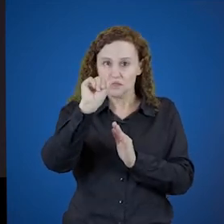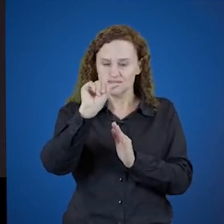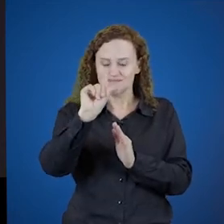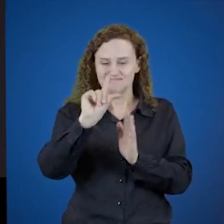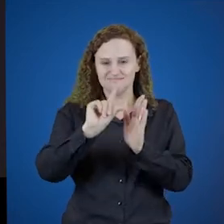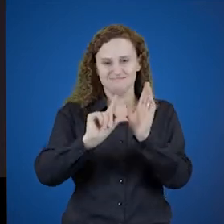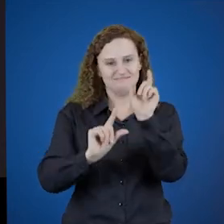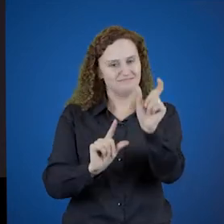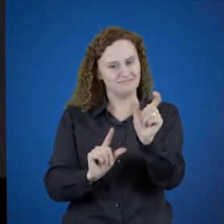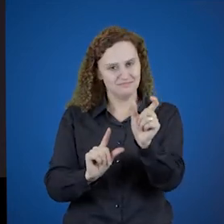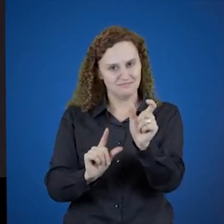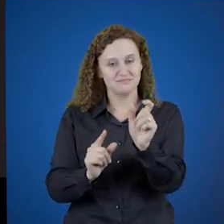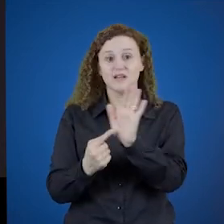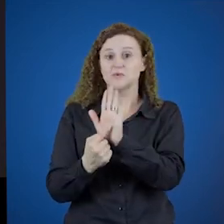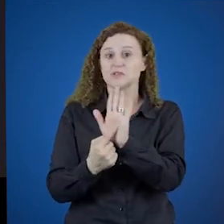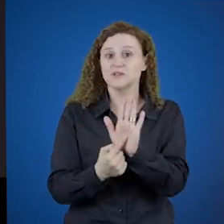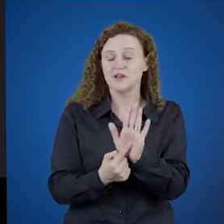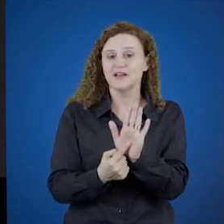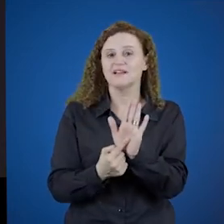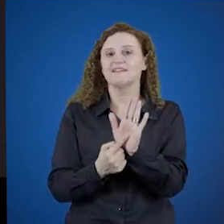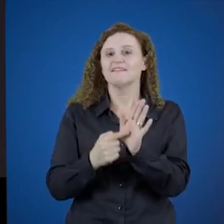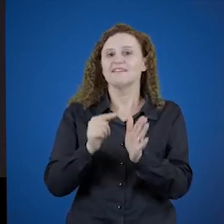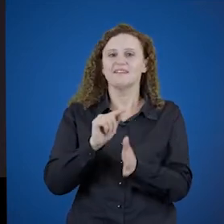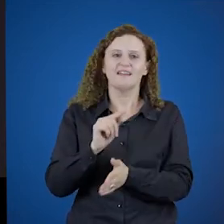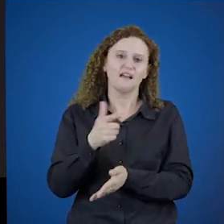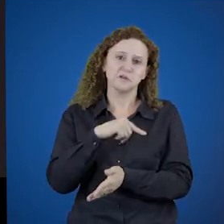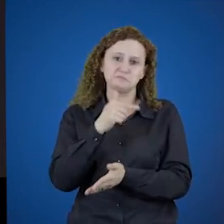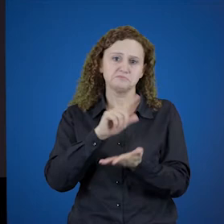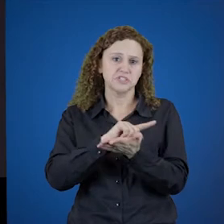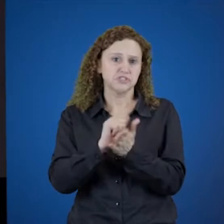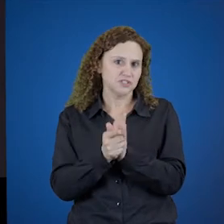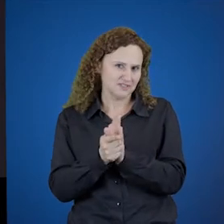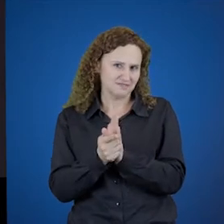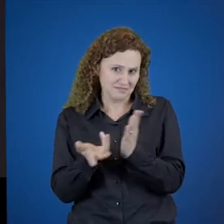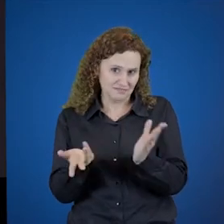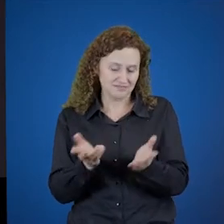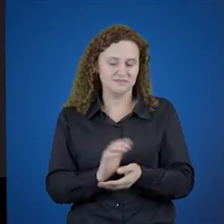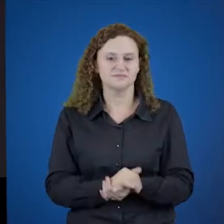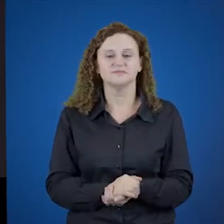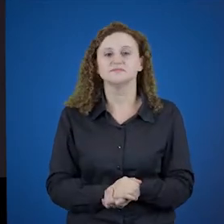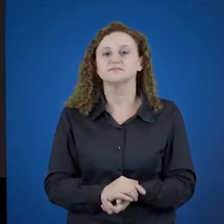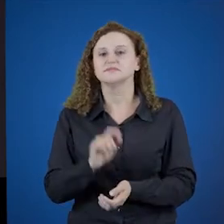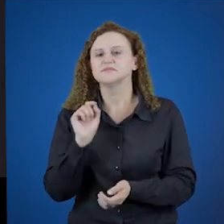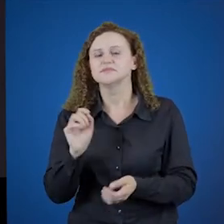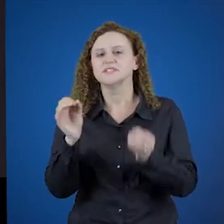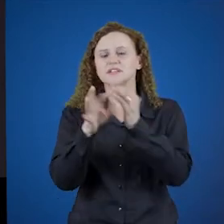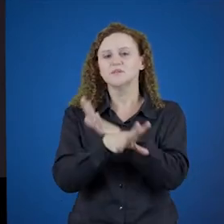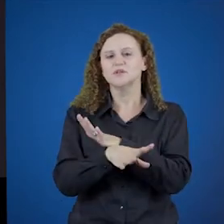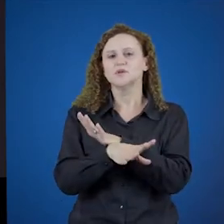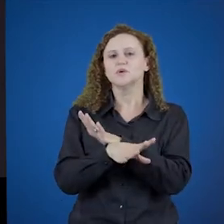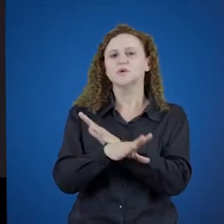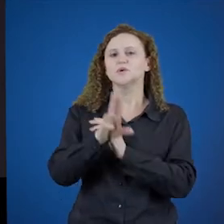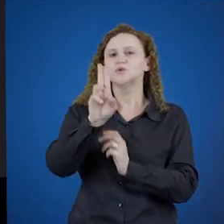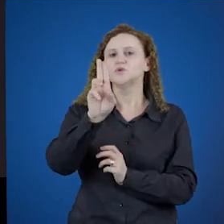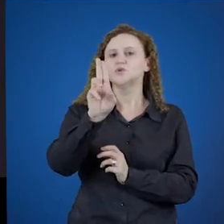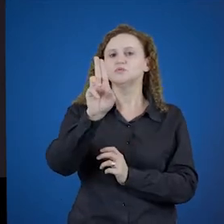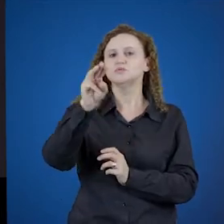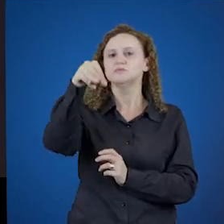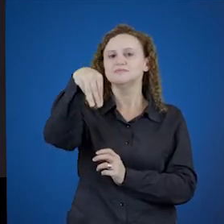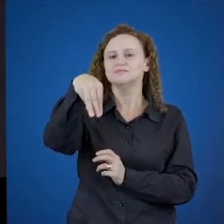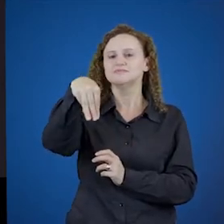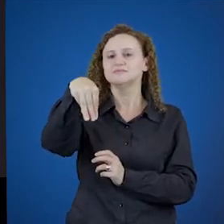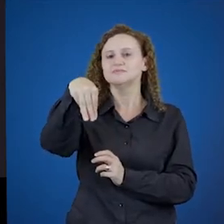na frente da palavra para dizer que é neutra mas na segunda declinação basta o aluno perceber terminou em um é